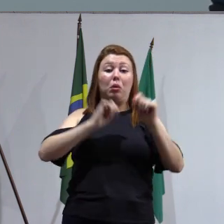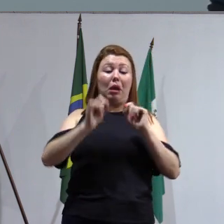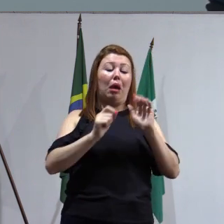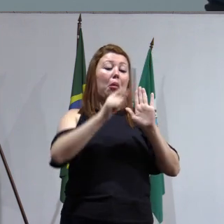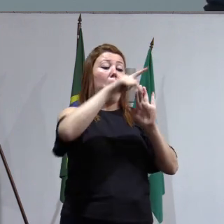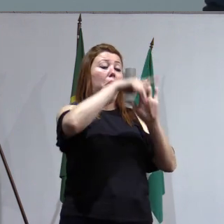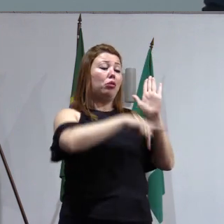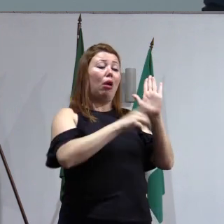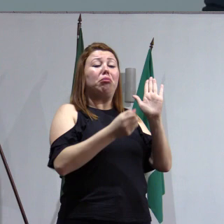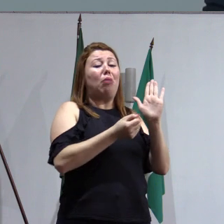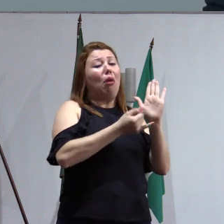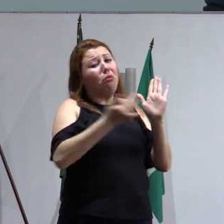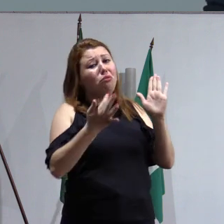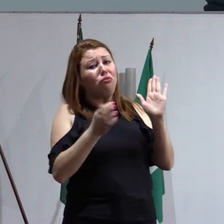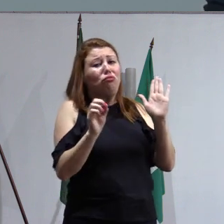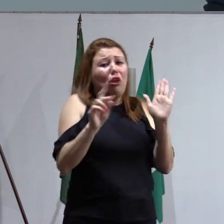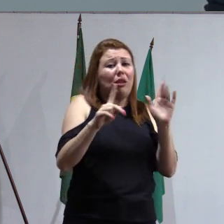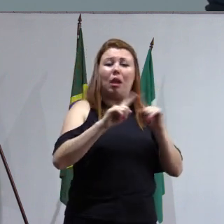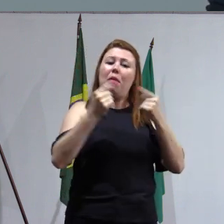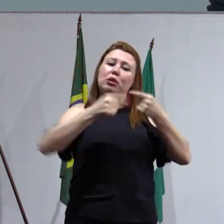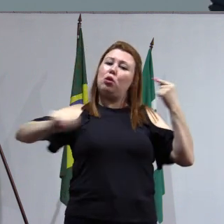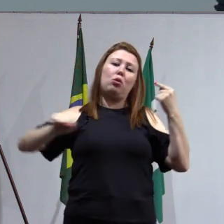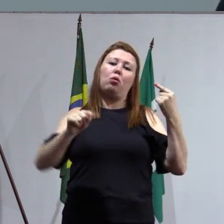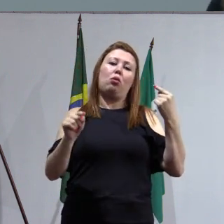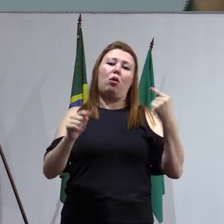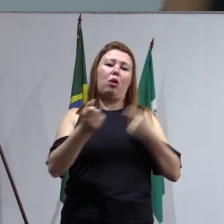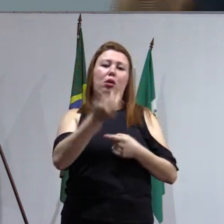projeto, mas existem alguns pontos de divergência.